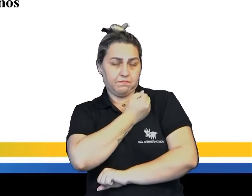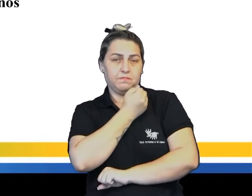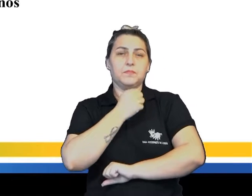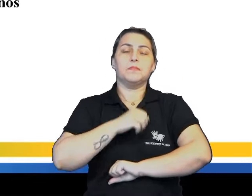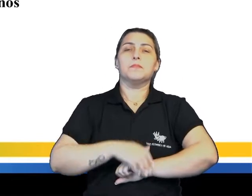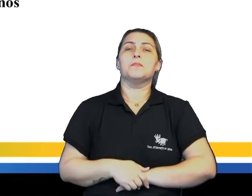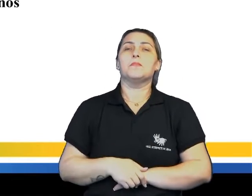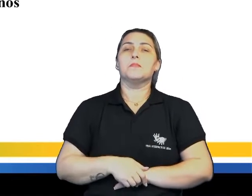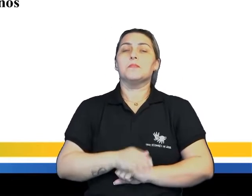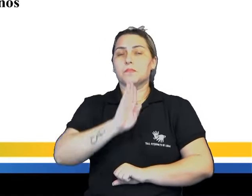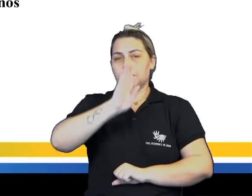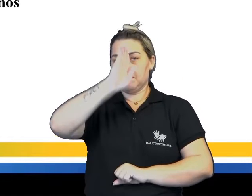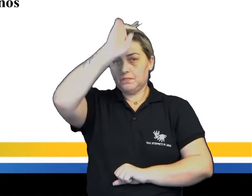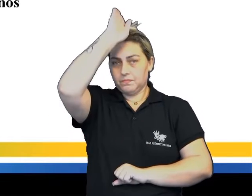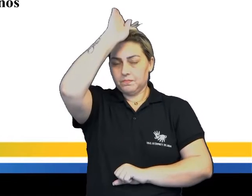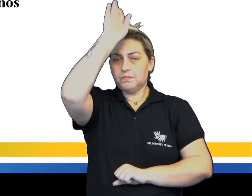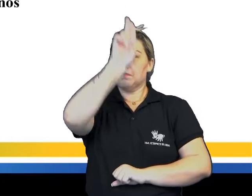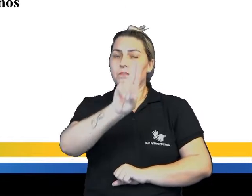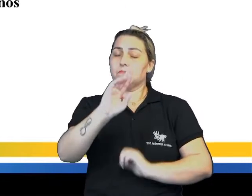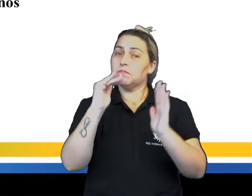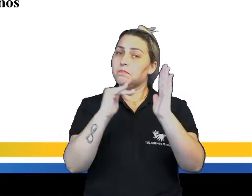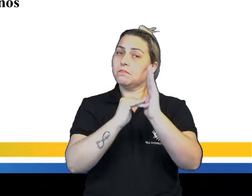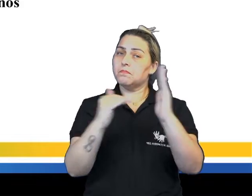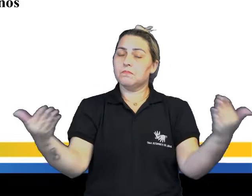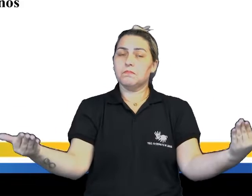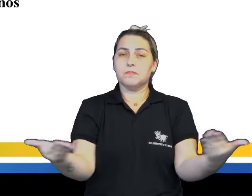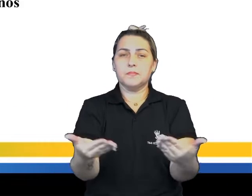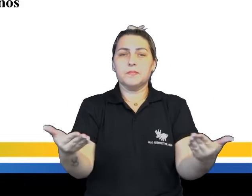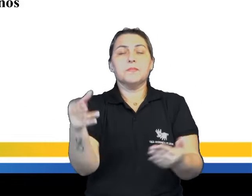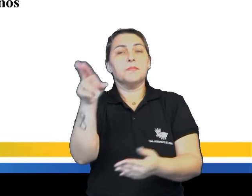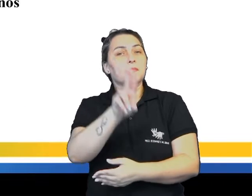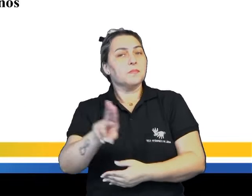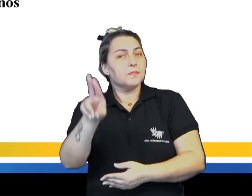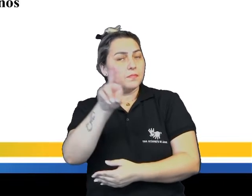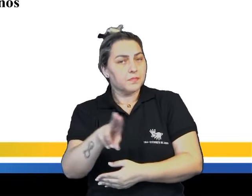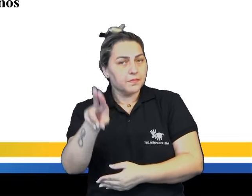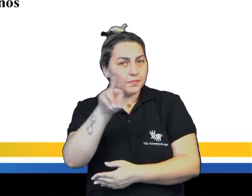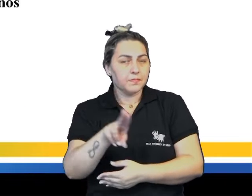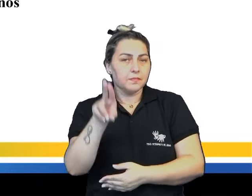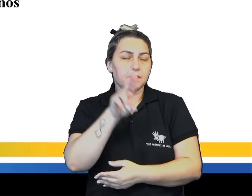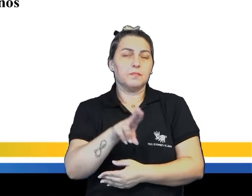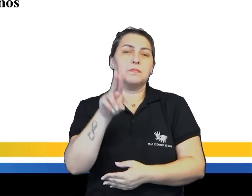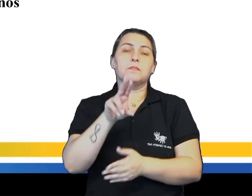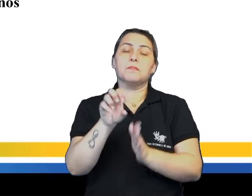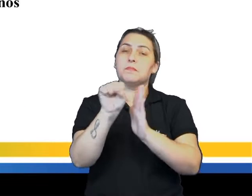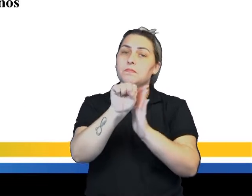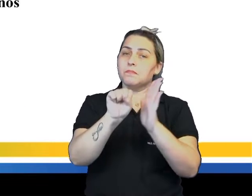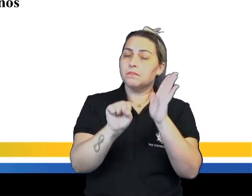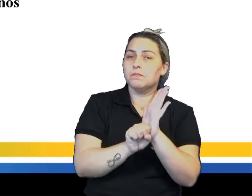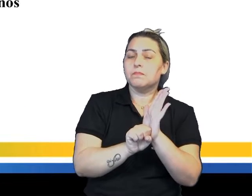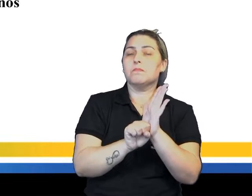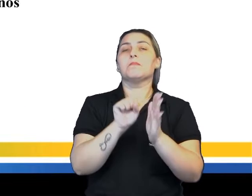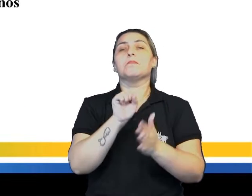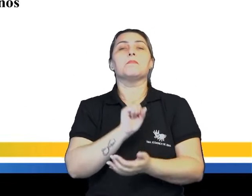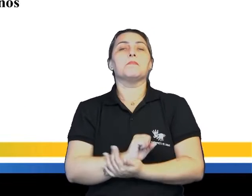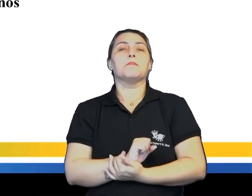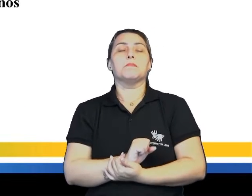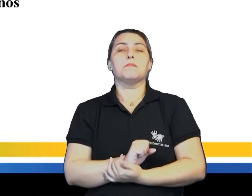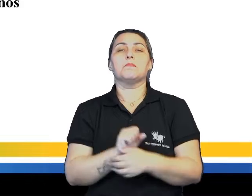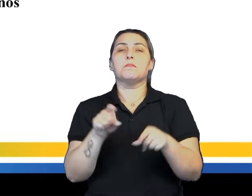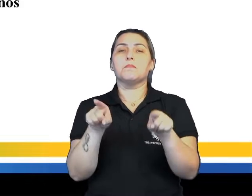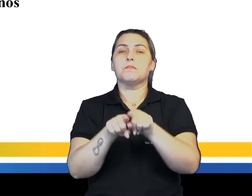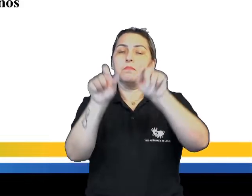de numeração romana, ele é utilizado até hoje, né? Nós utilizamos muito em séculos, e eu